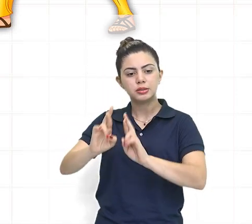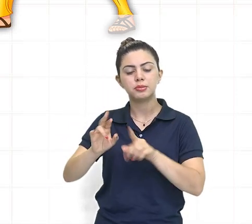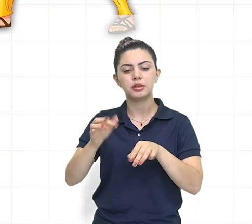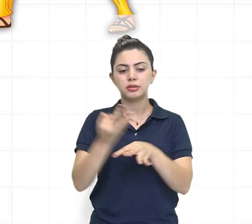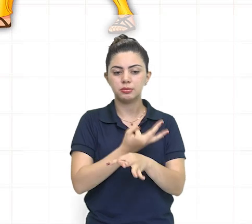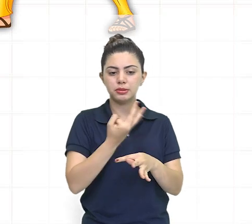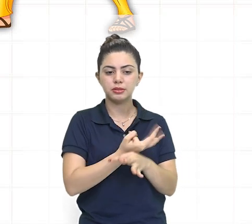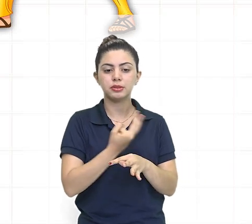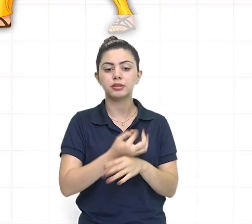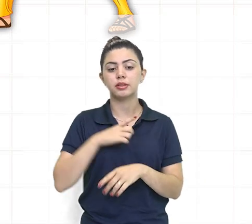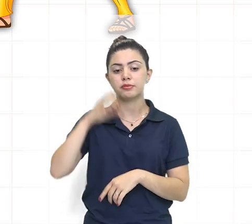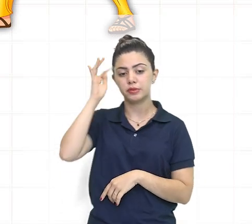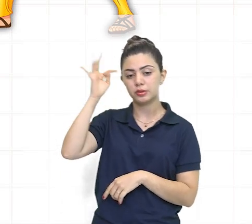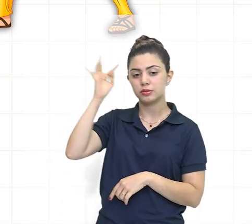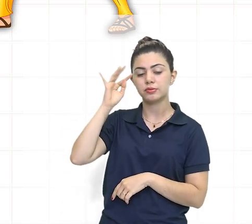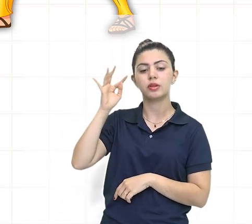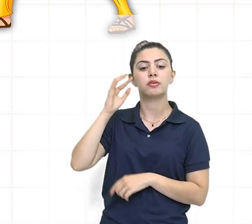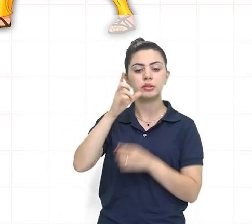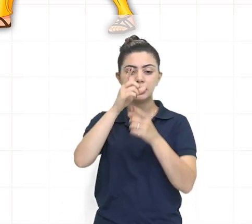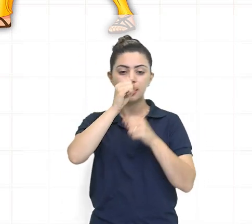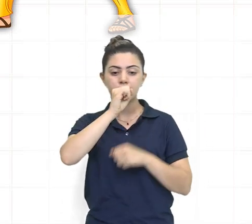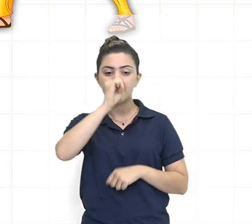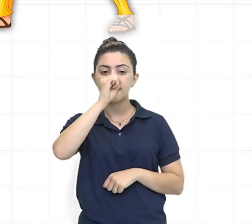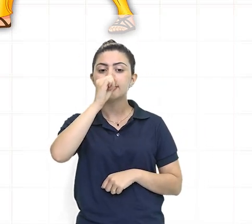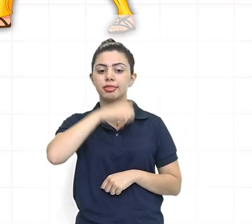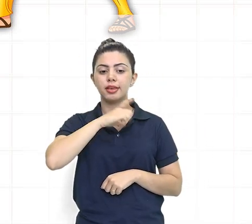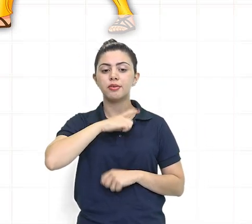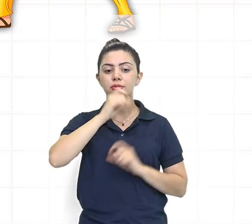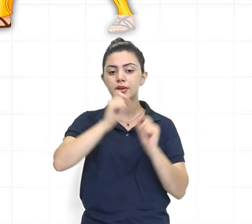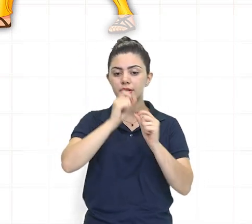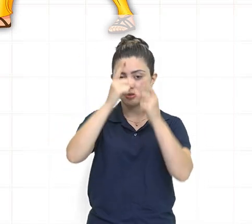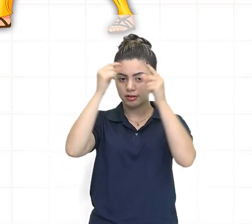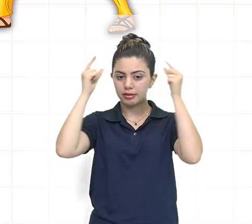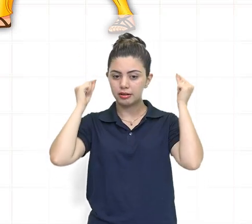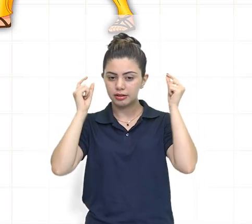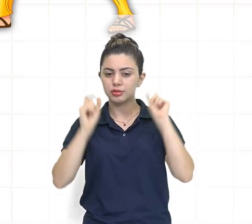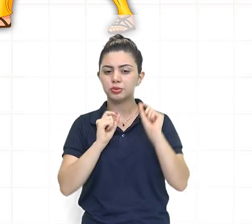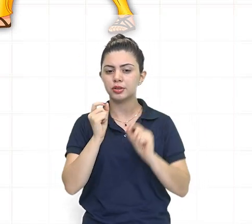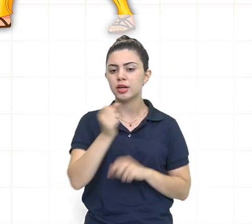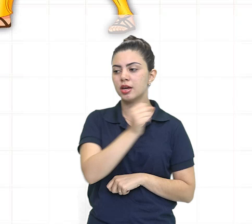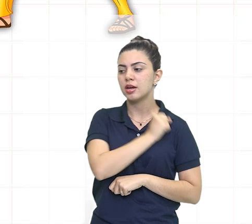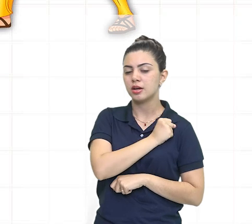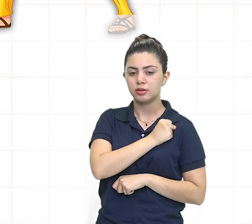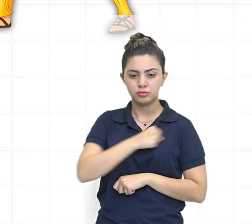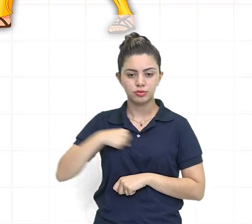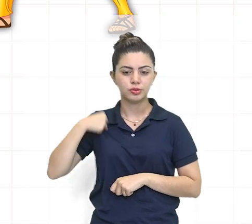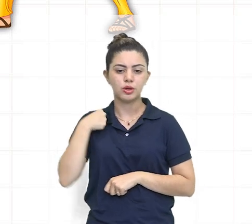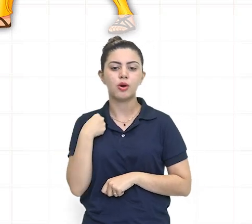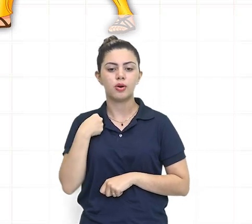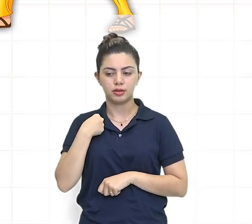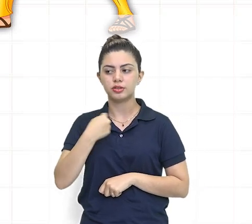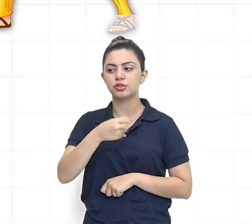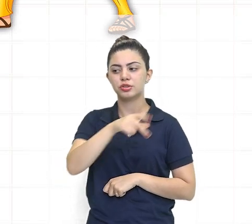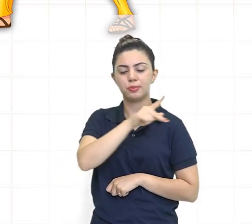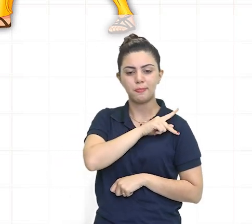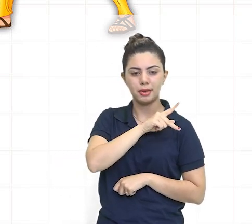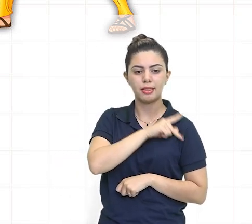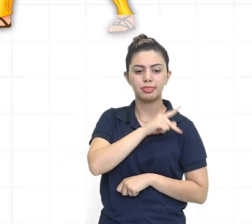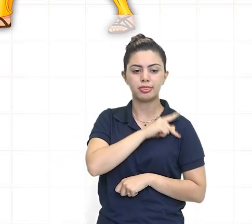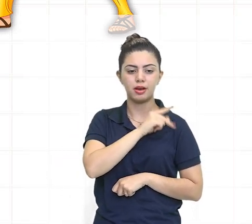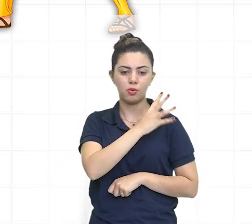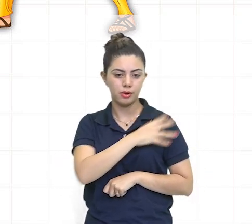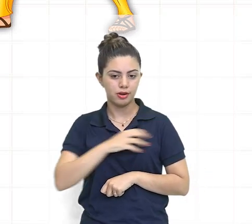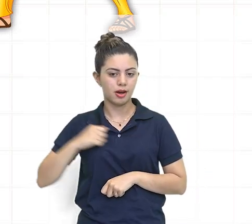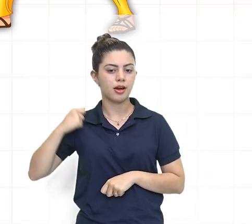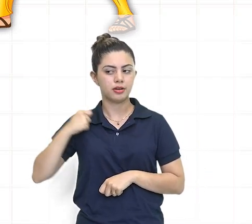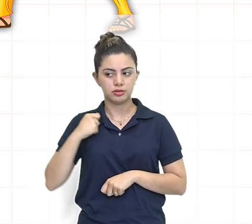como Sócrates, Platão e Aristóteles, marcaram profundamente, então, o pensamento ocidental. Então, vocês têm